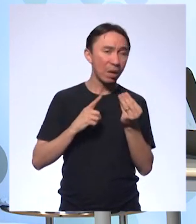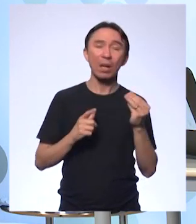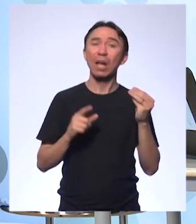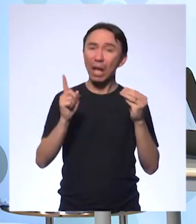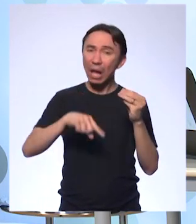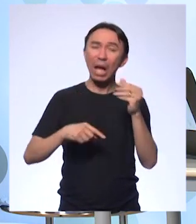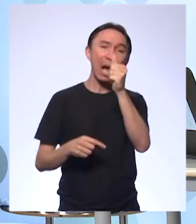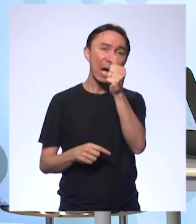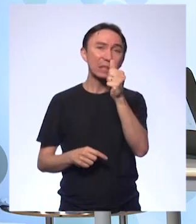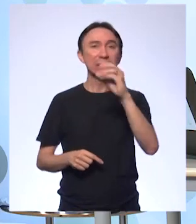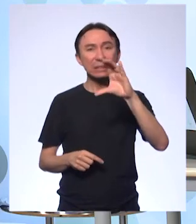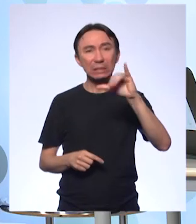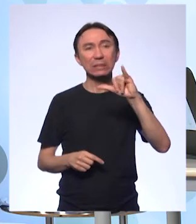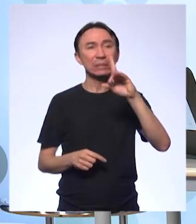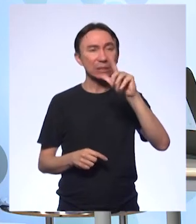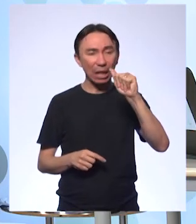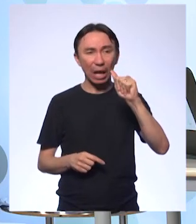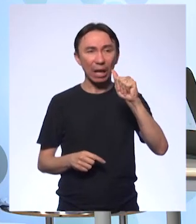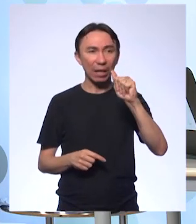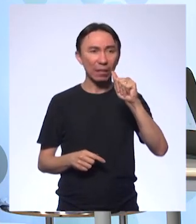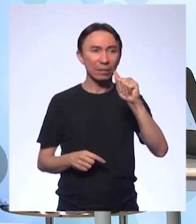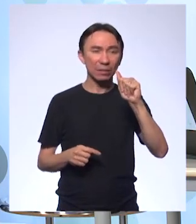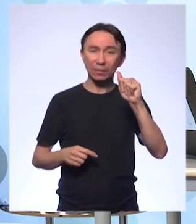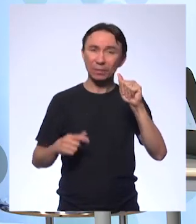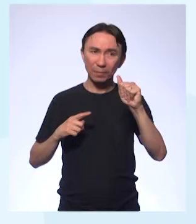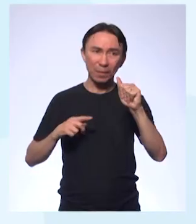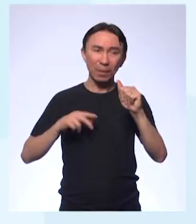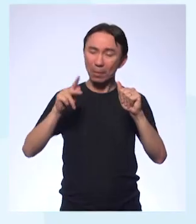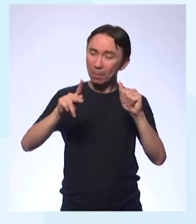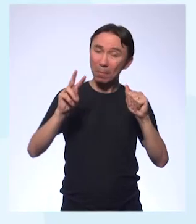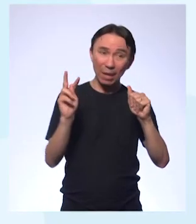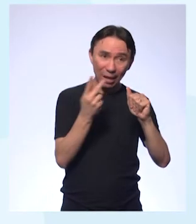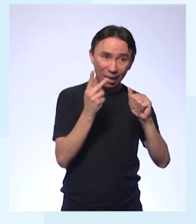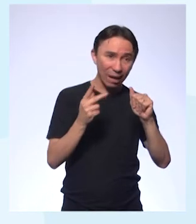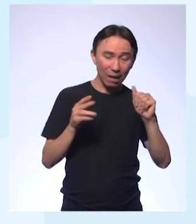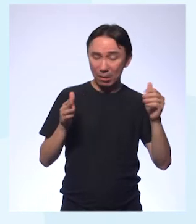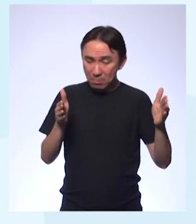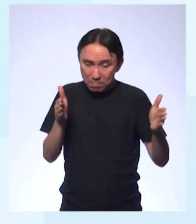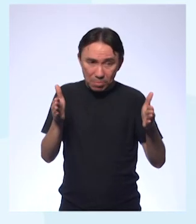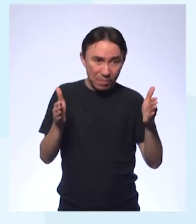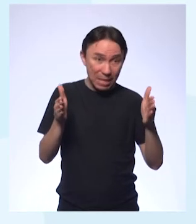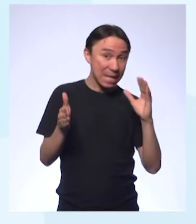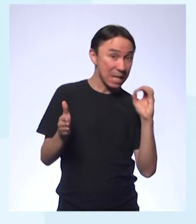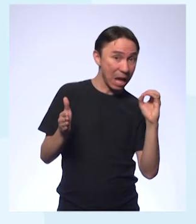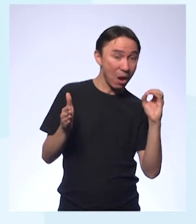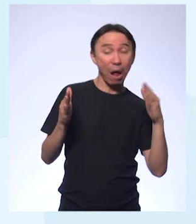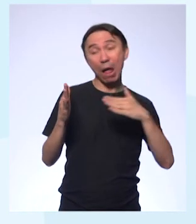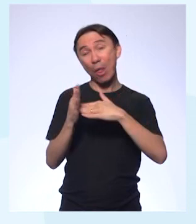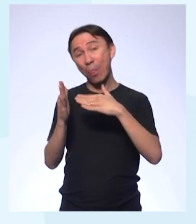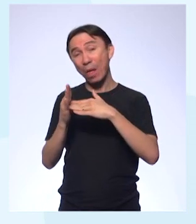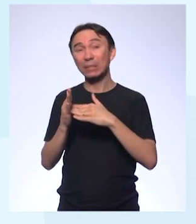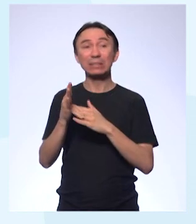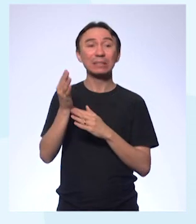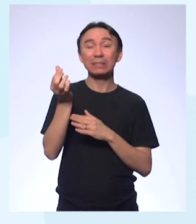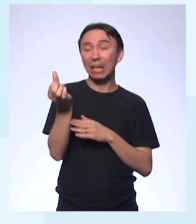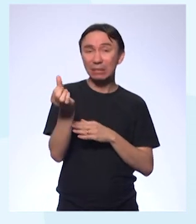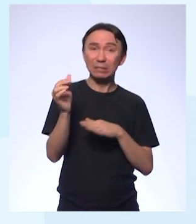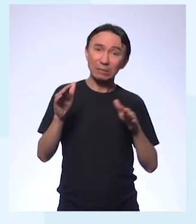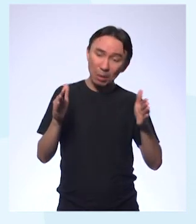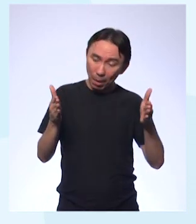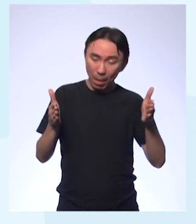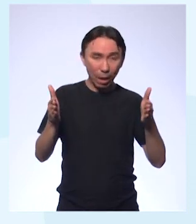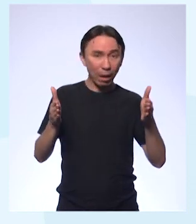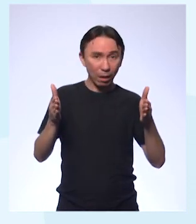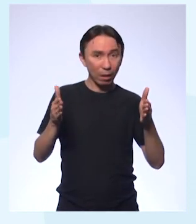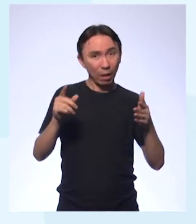digamos assim, até aproximadamente 6. É uma solução ácida. Tá ok? Só que a água que você bebe, quando você